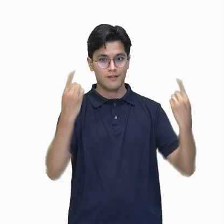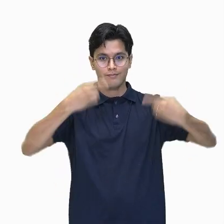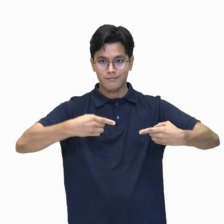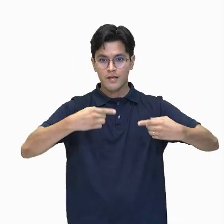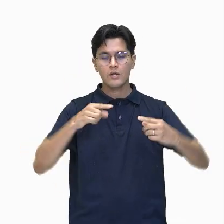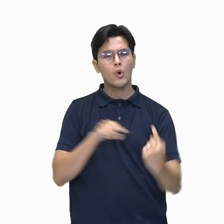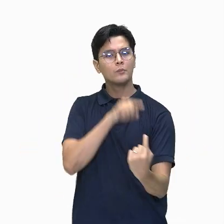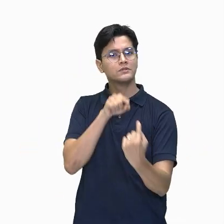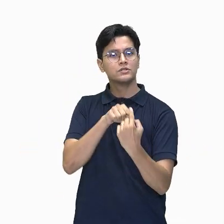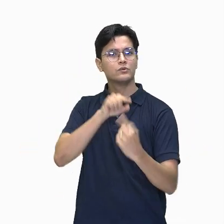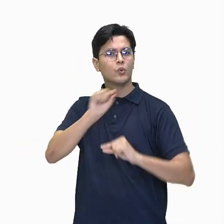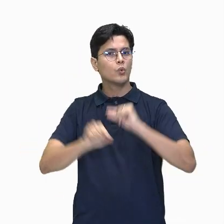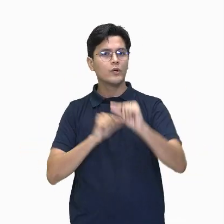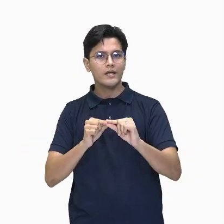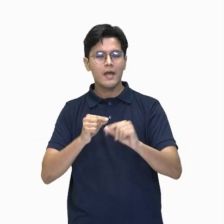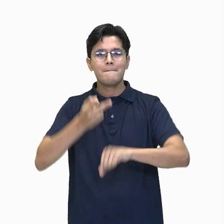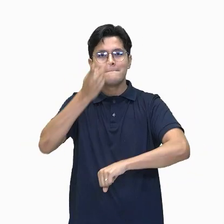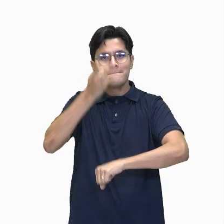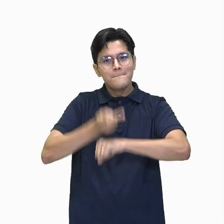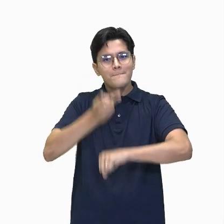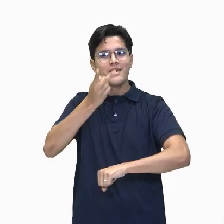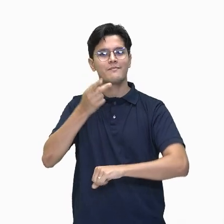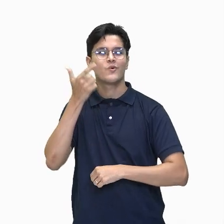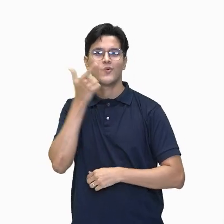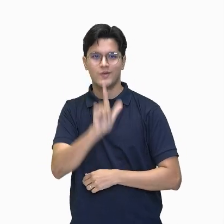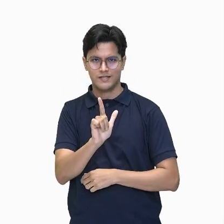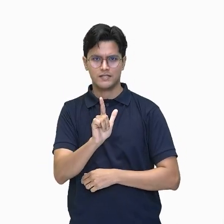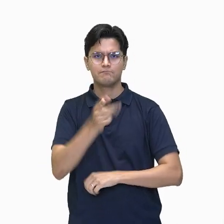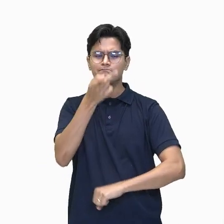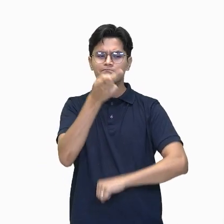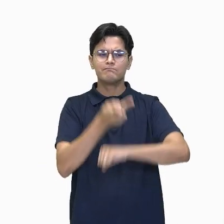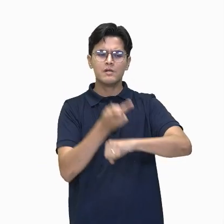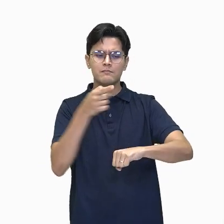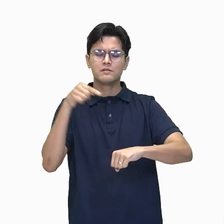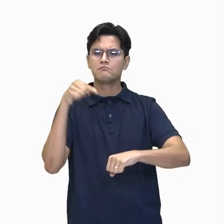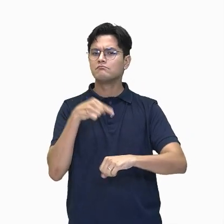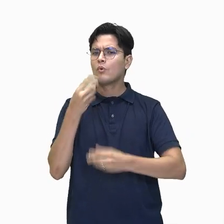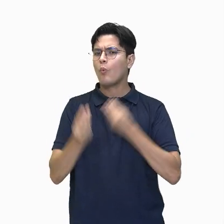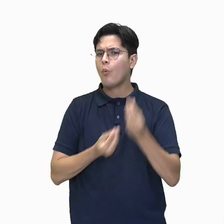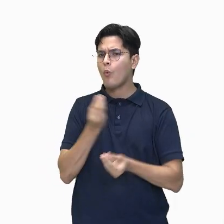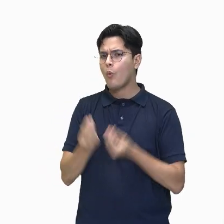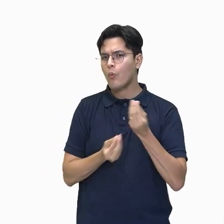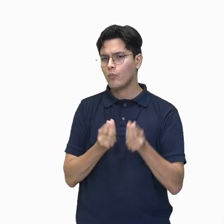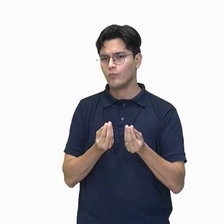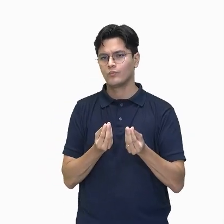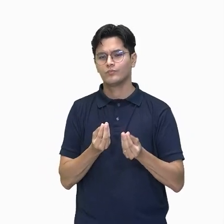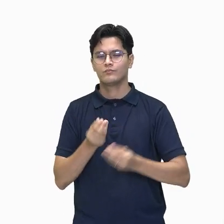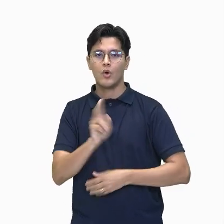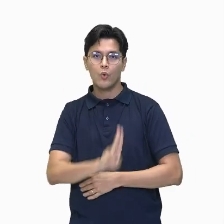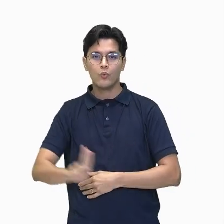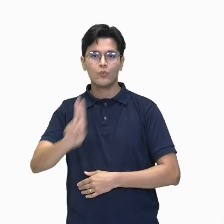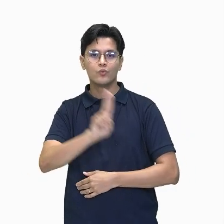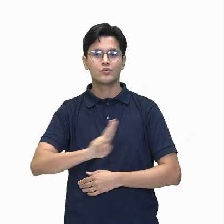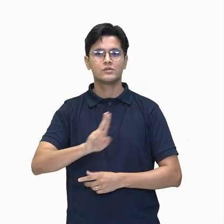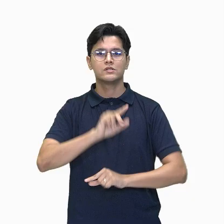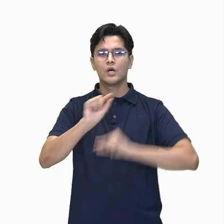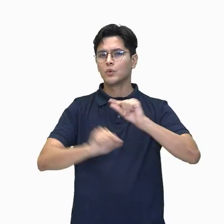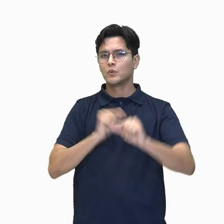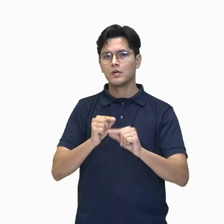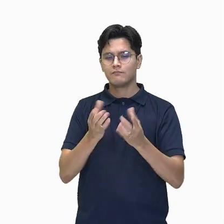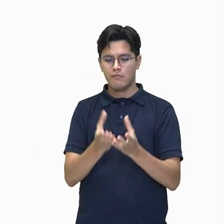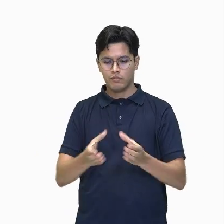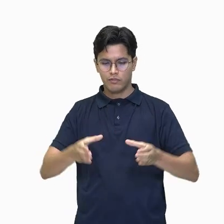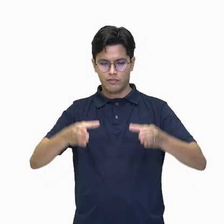premiação, E falando em premiação, essas premiações elas podem se dar através da aquisição ali de taças,